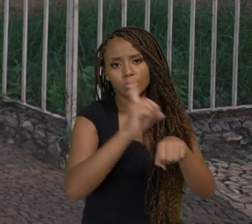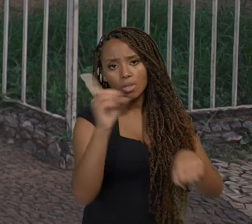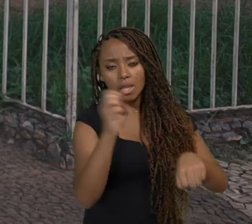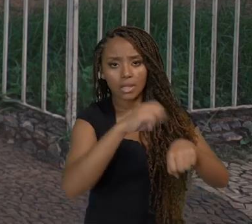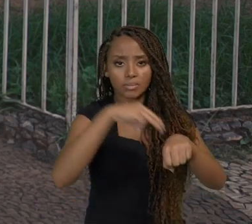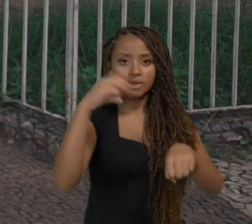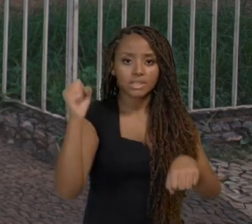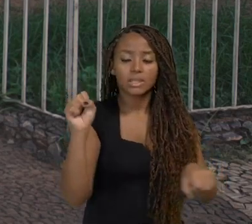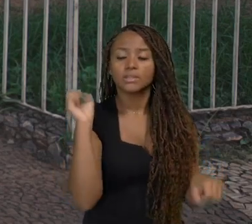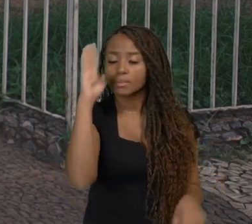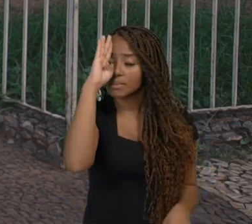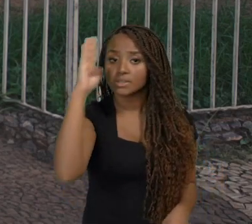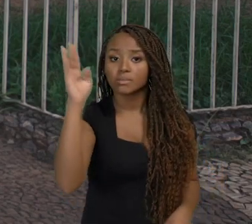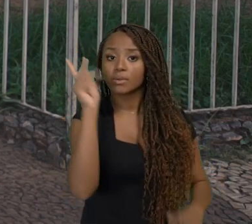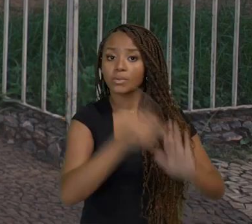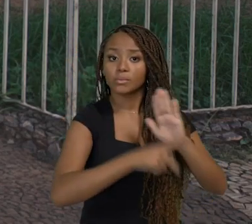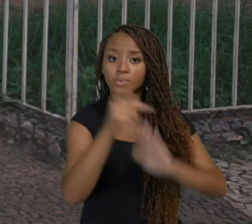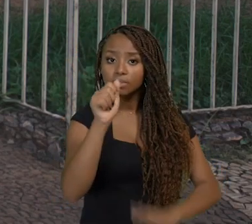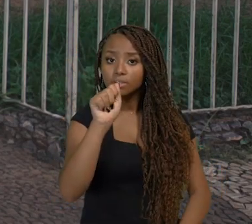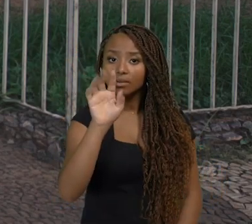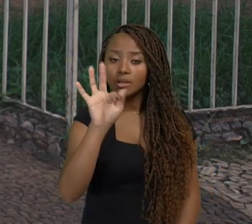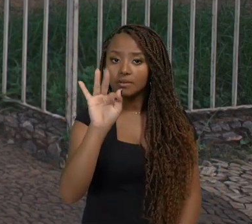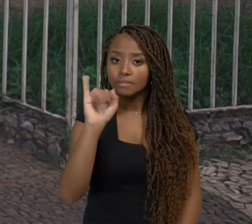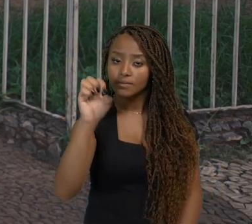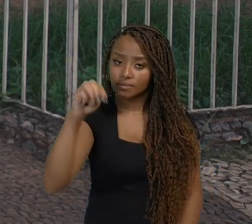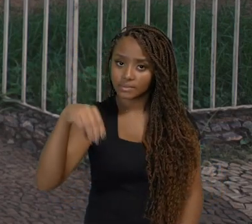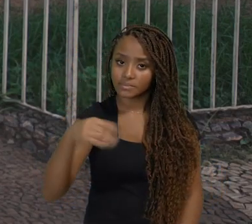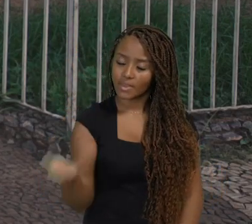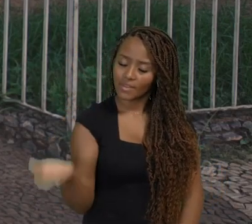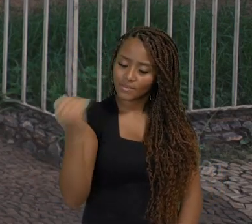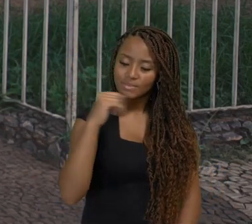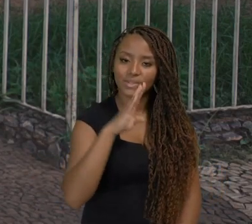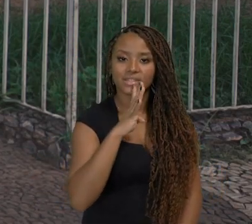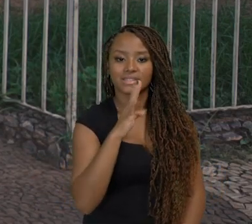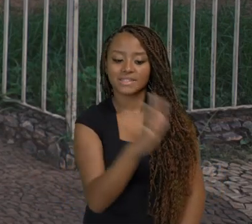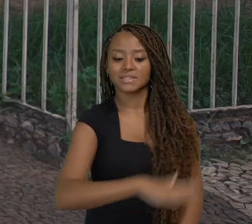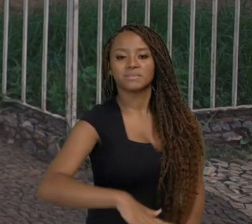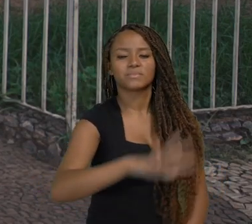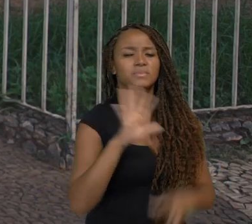AFIM. Então, vem comigo conhecer esse espaço maravilhoso.